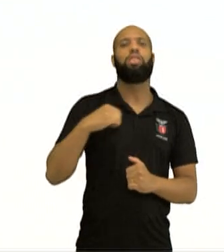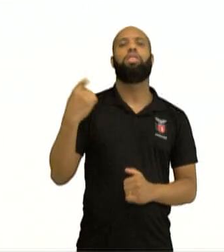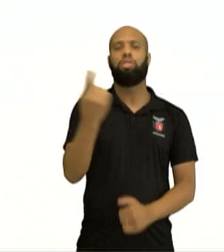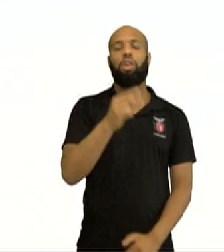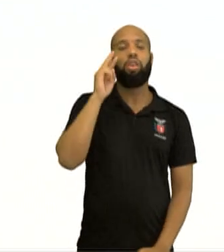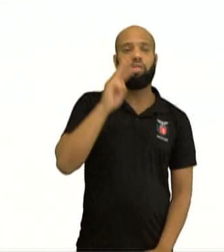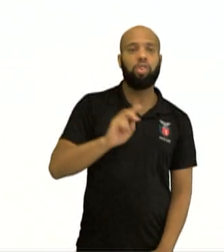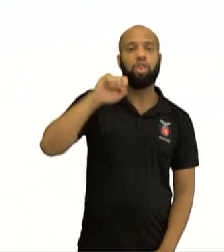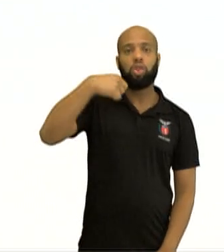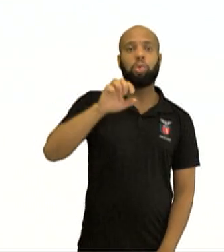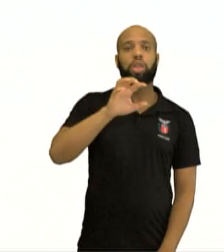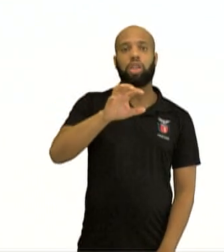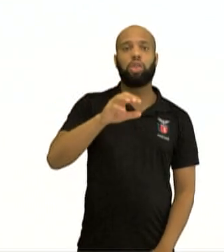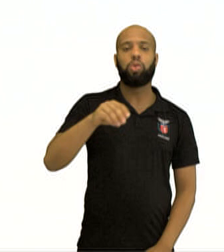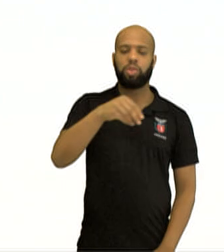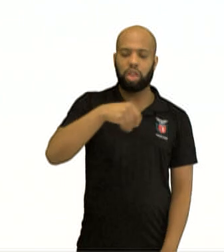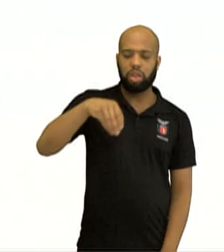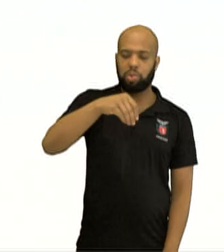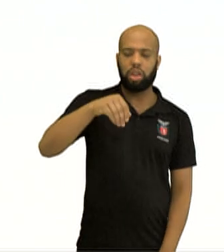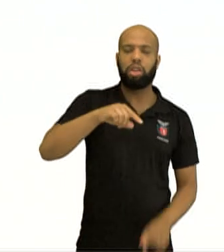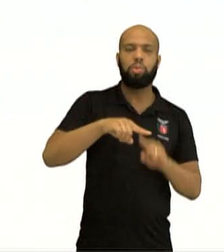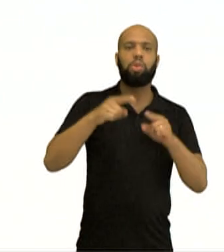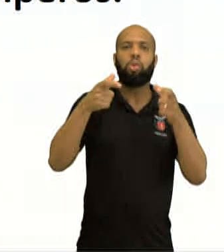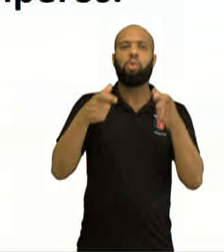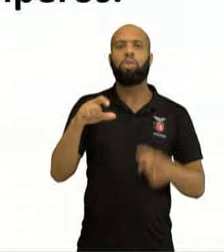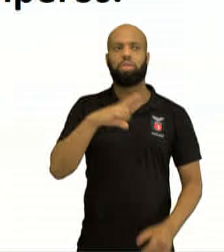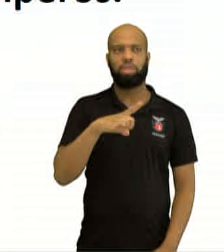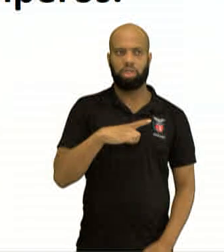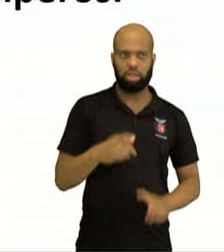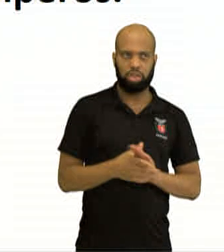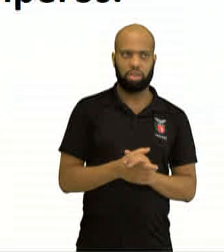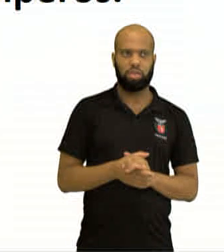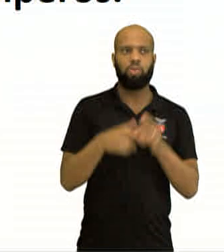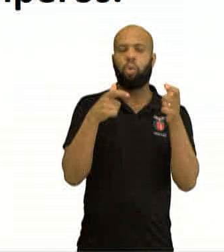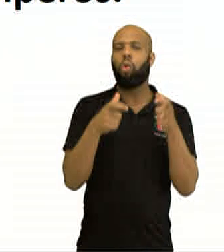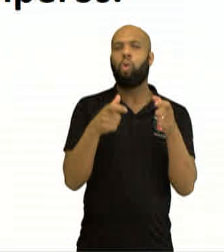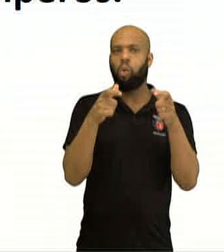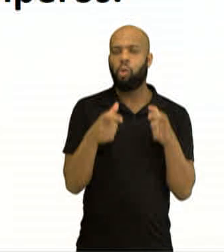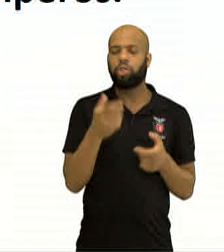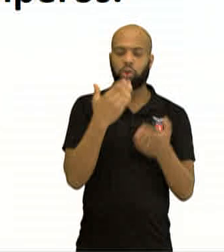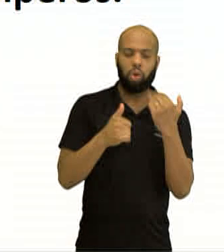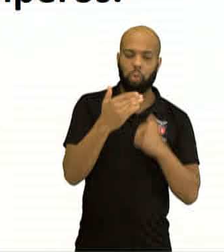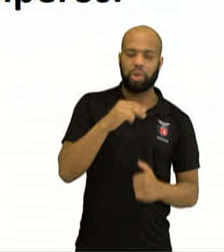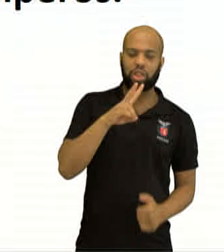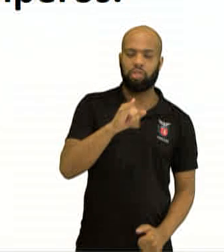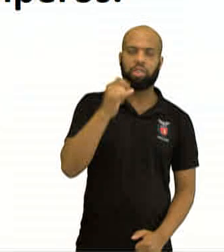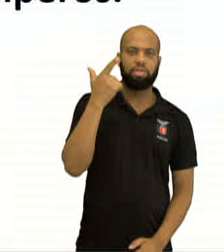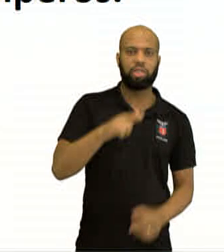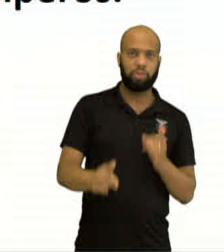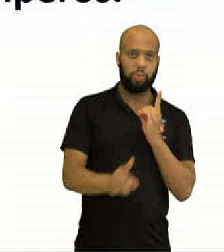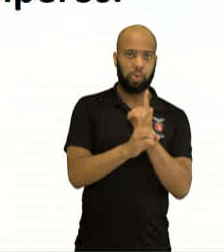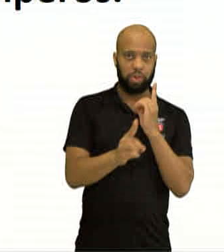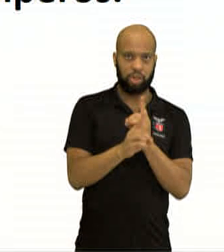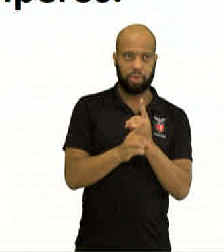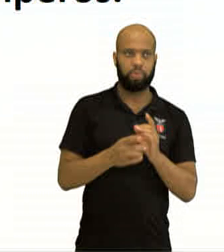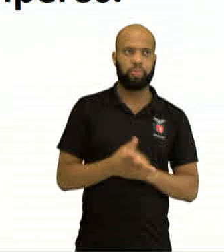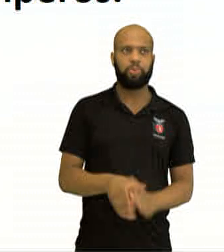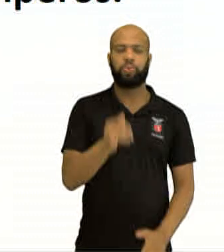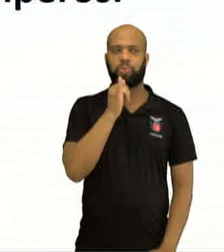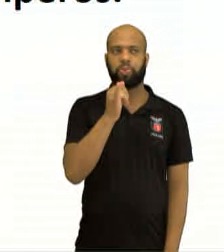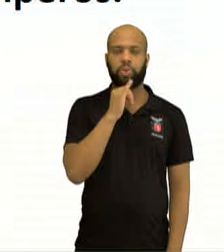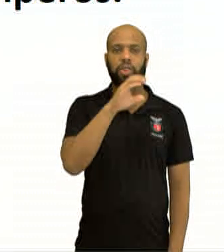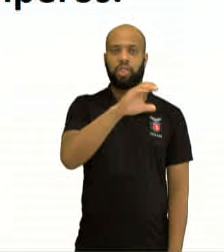em sais minerais. Agora, onde estão esses sais minerais? Em que local, em que alimento nós vamos tê-los? Por